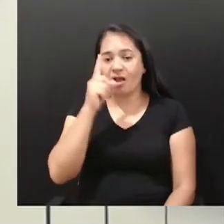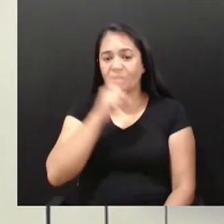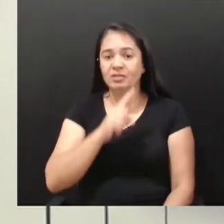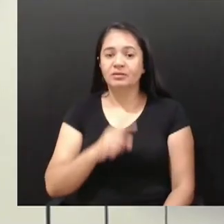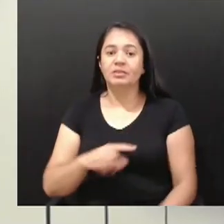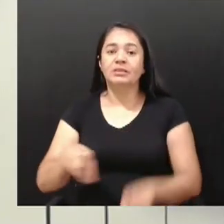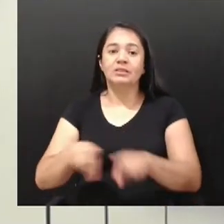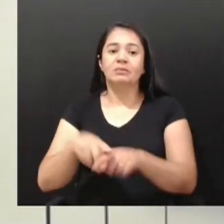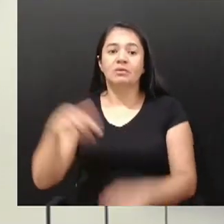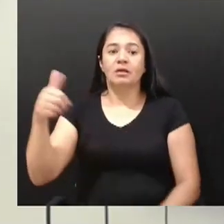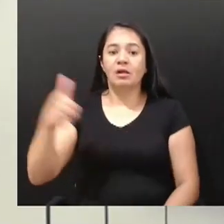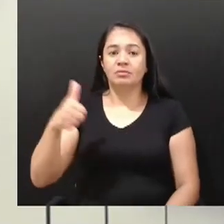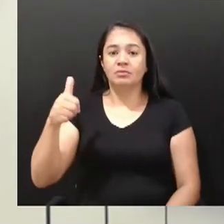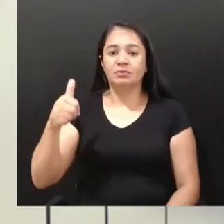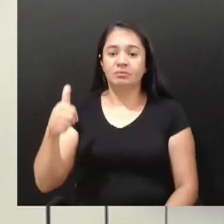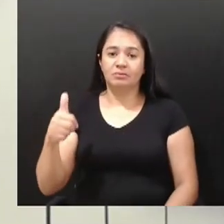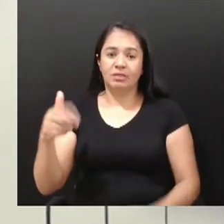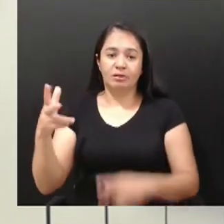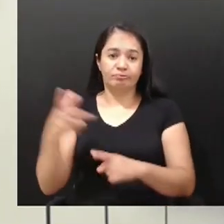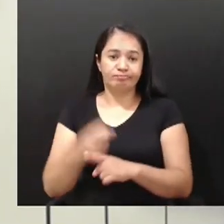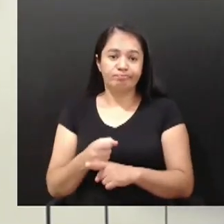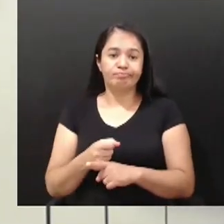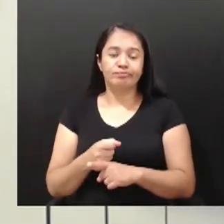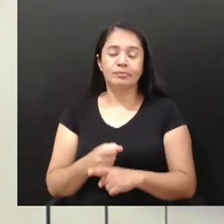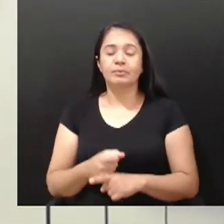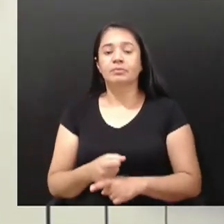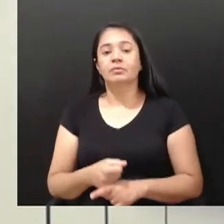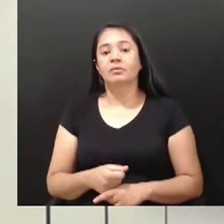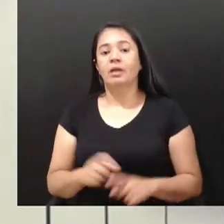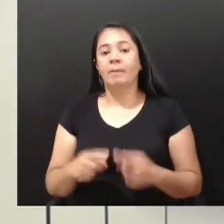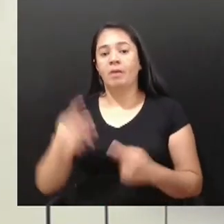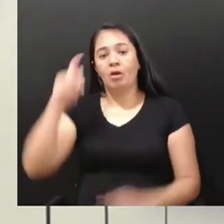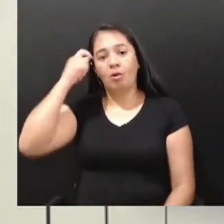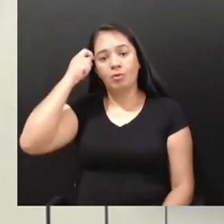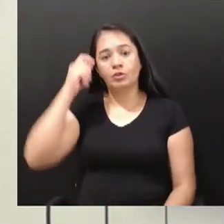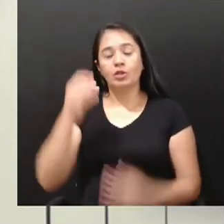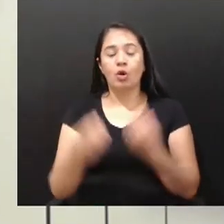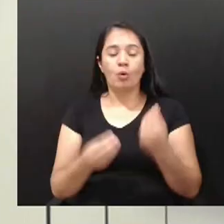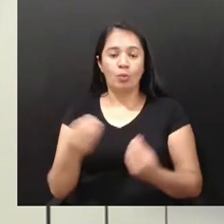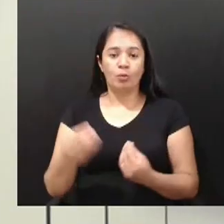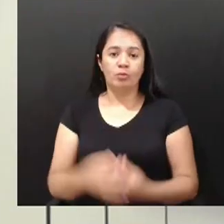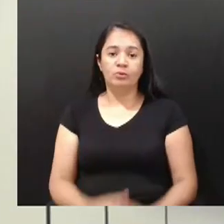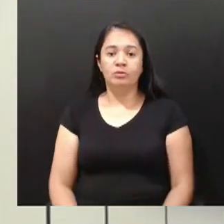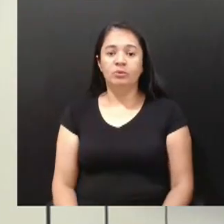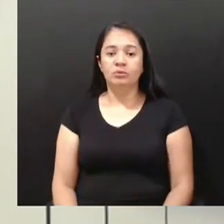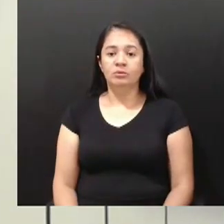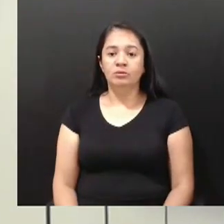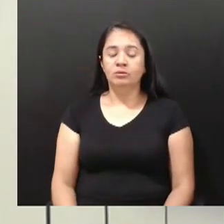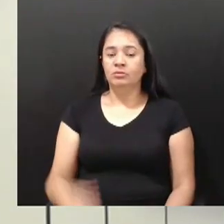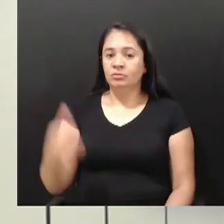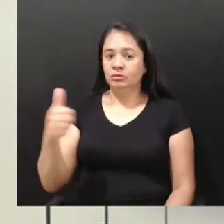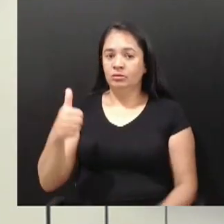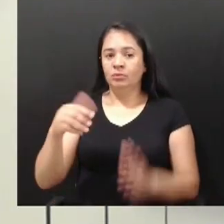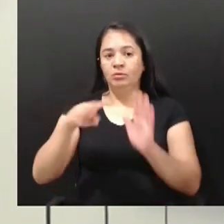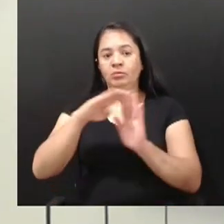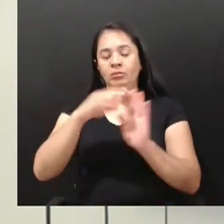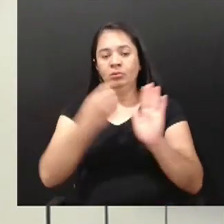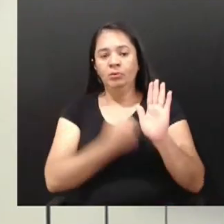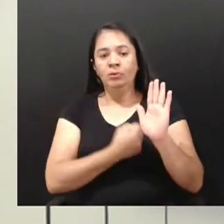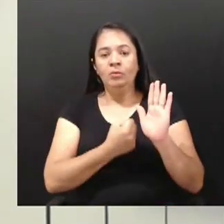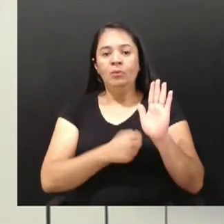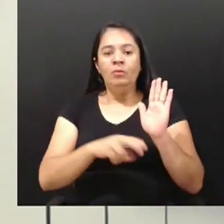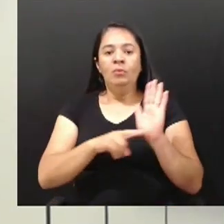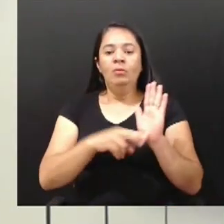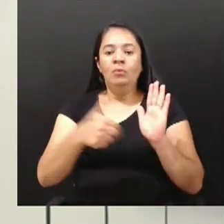primeira derrota nesta fase. Bom, situação da Ponte é a seguinte: está na primeira colocação com 10 pontos, 3 a mais